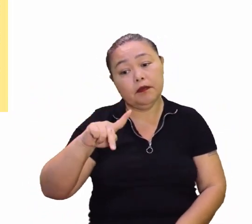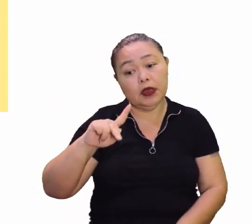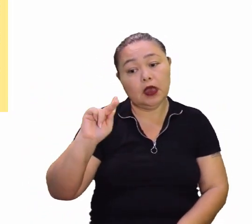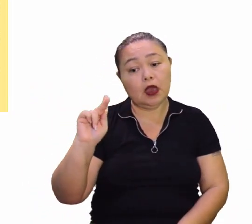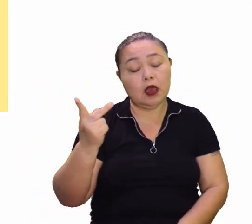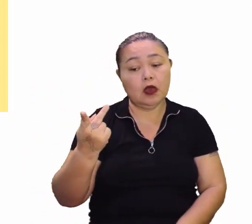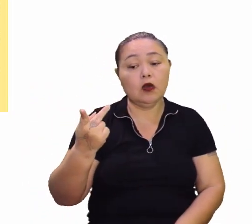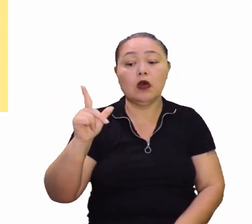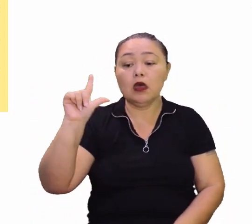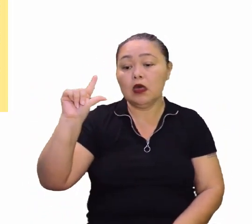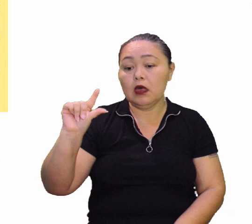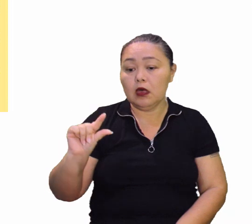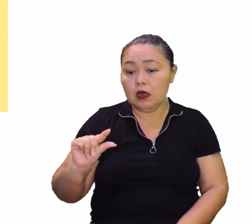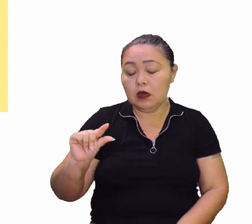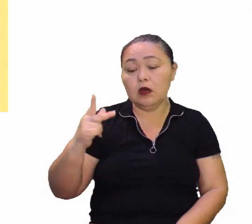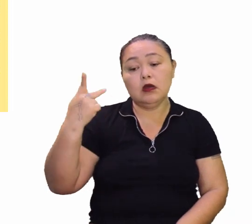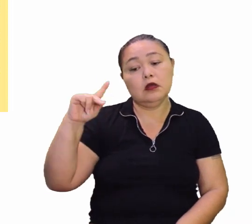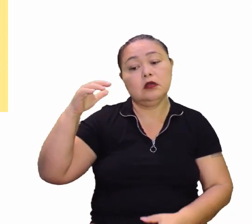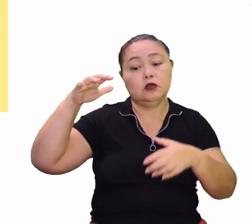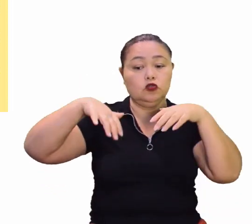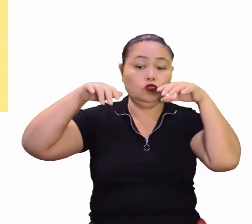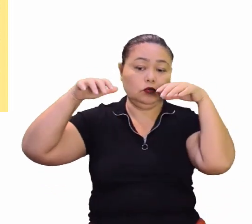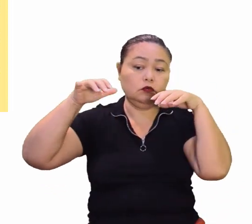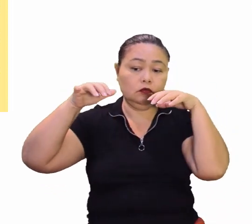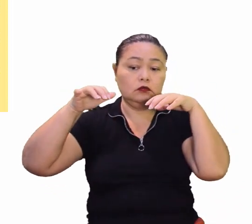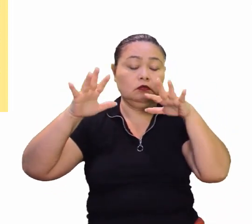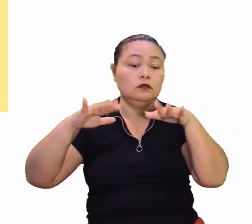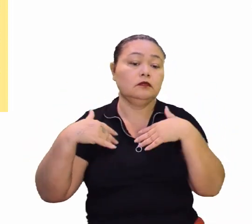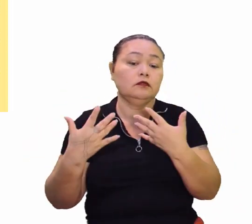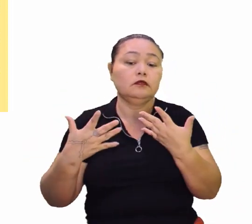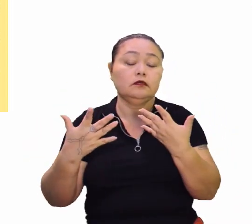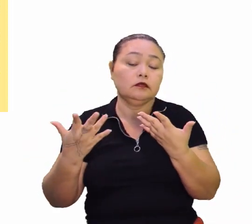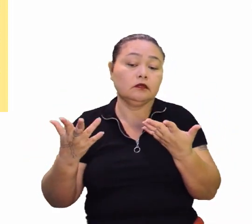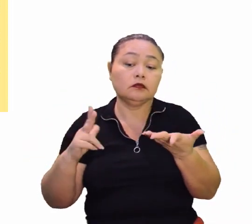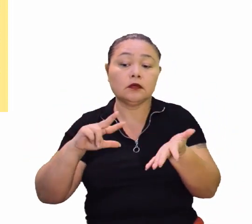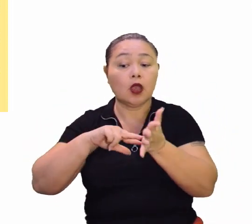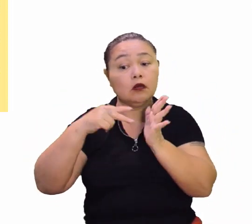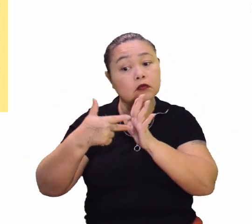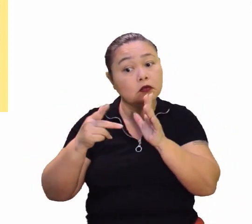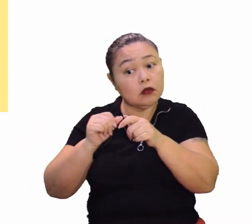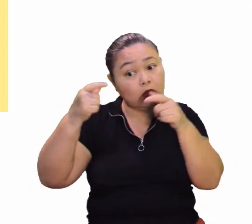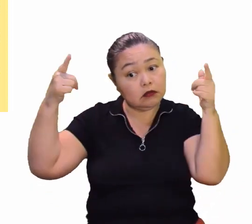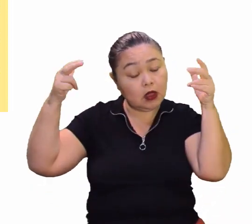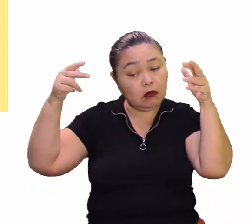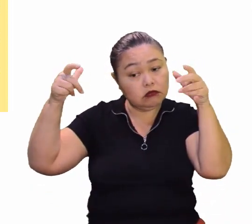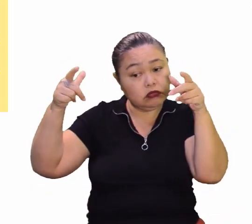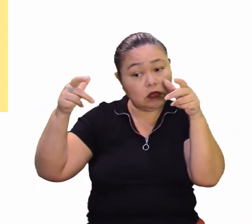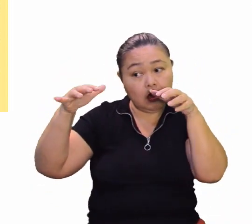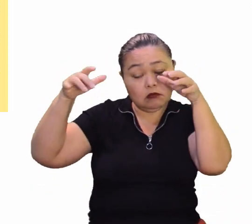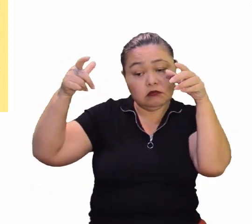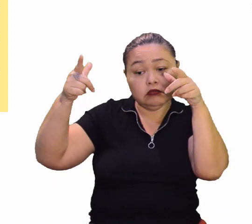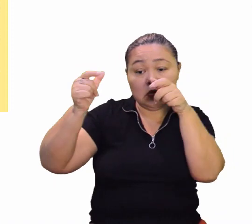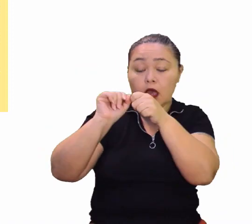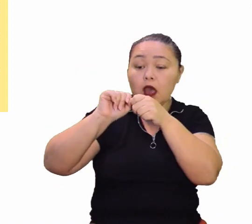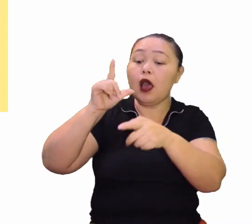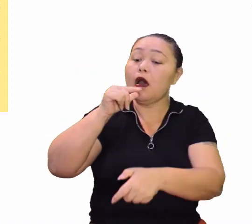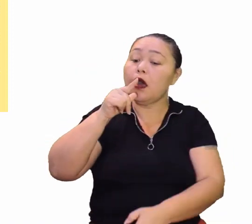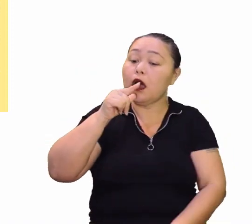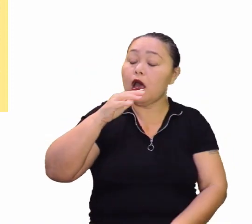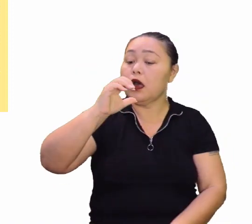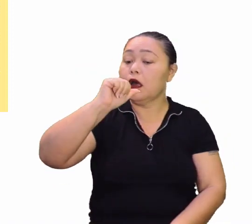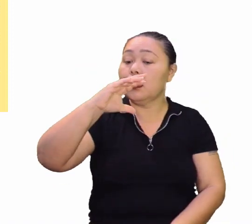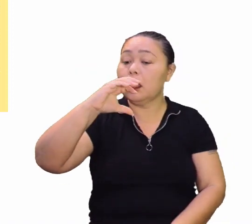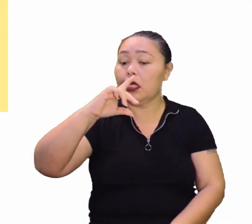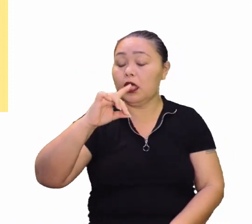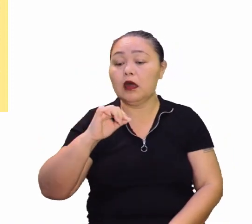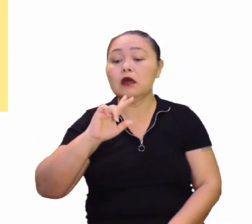pH está diminuindo dessa chuva. Não quer dizer que está aumentando, não, é diminuindo. Uma água, para ser considerada mais